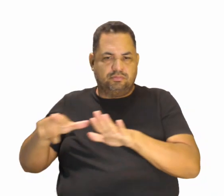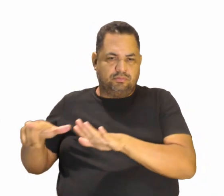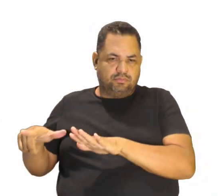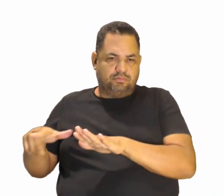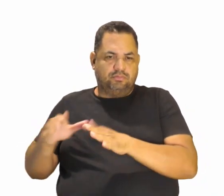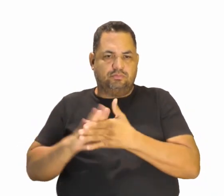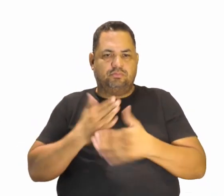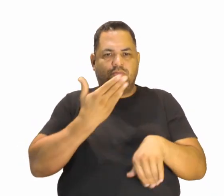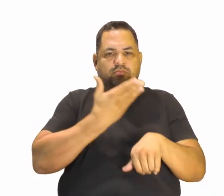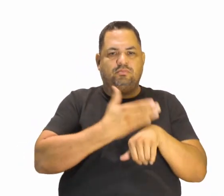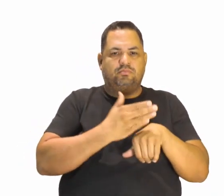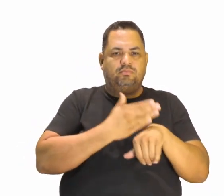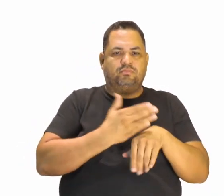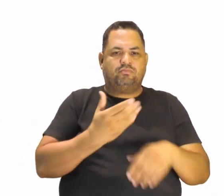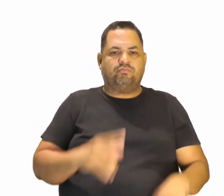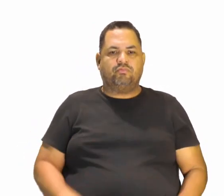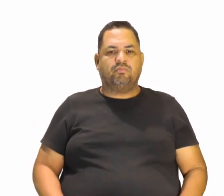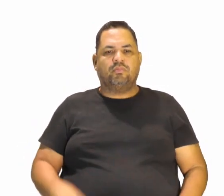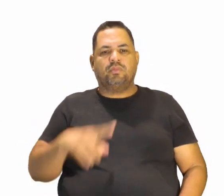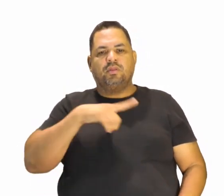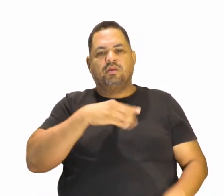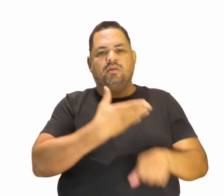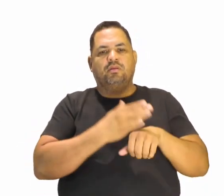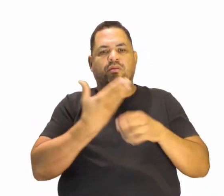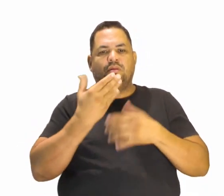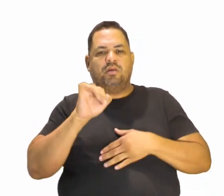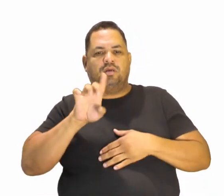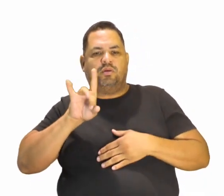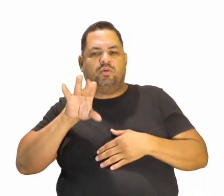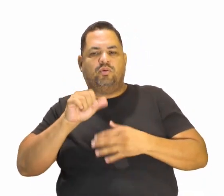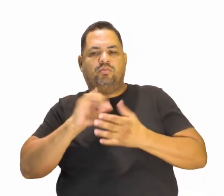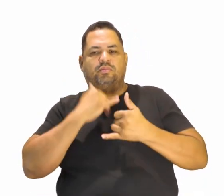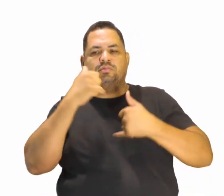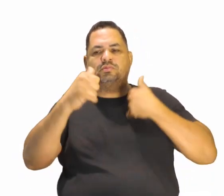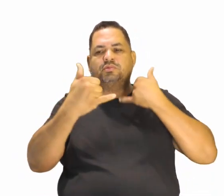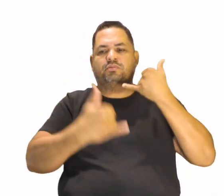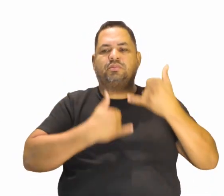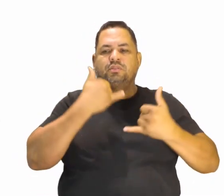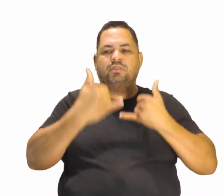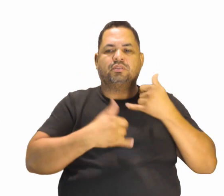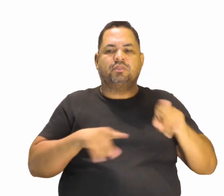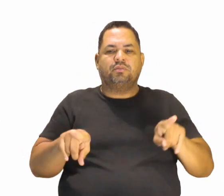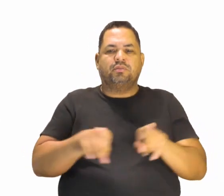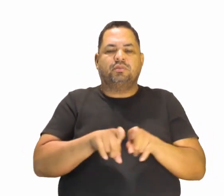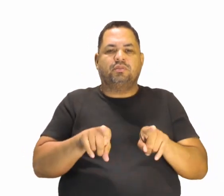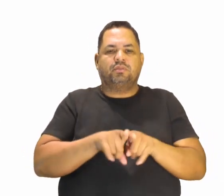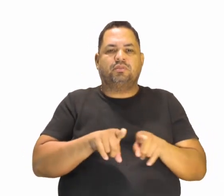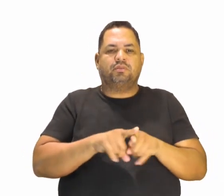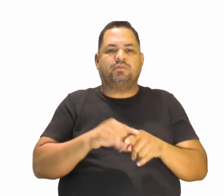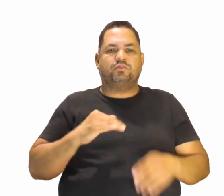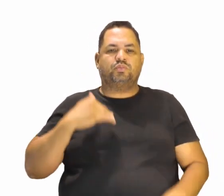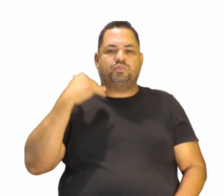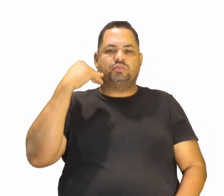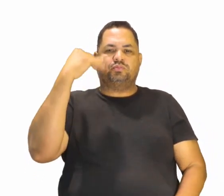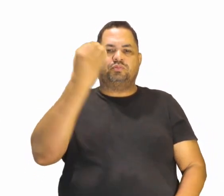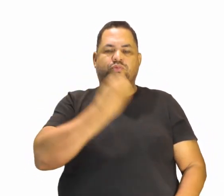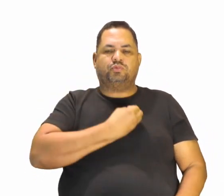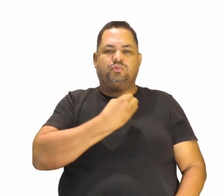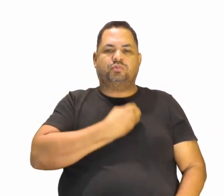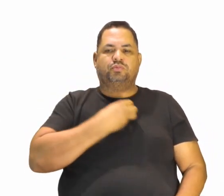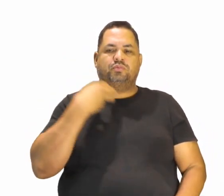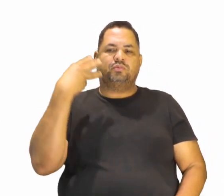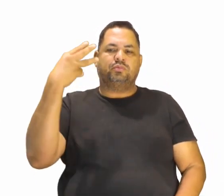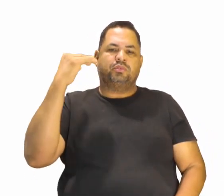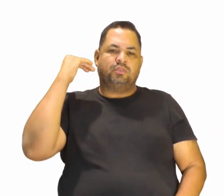nessa etapa da pirâmide exercícios aeróbios e de lazer também. Já na etapa de número 3, no nível 3,